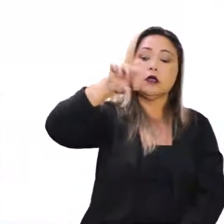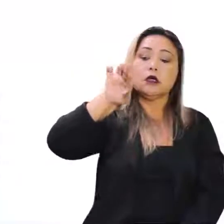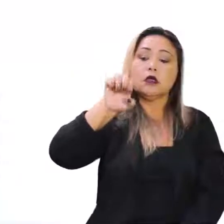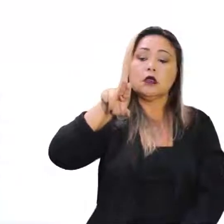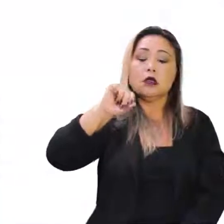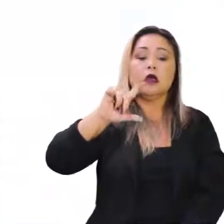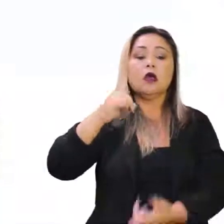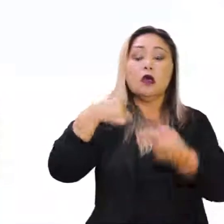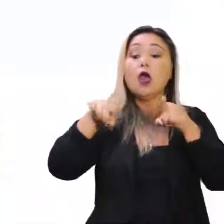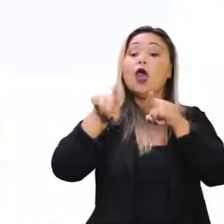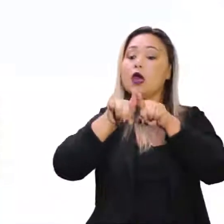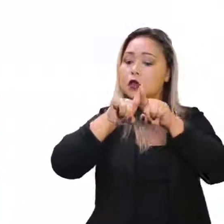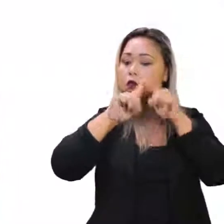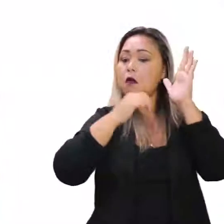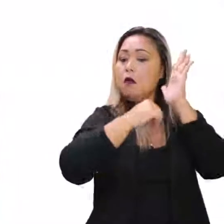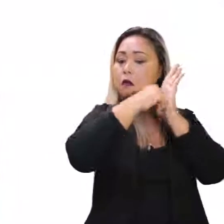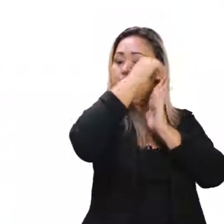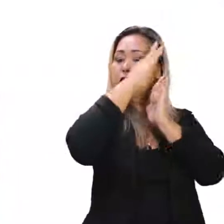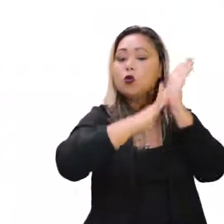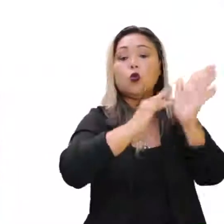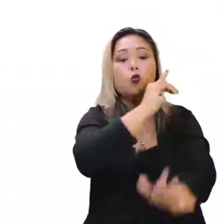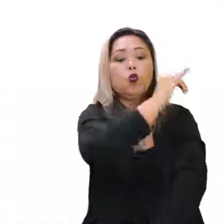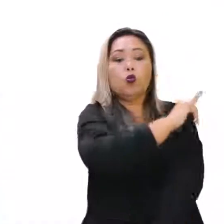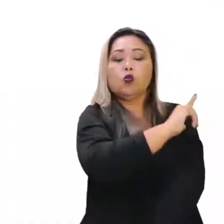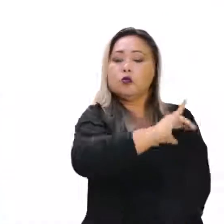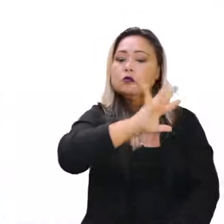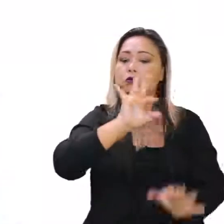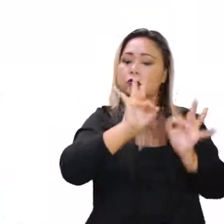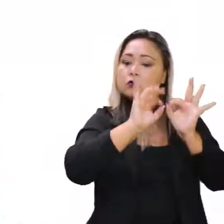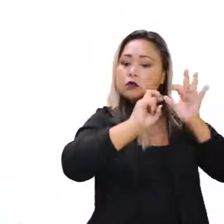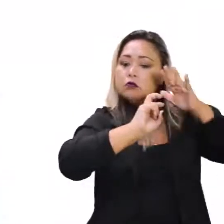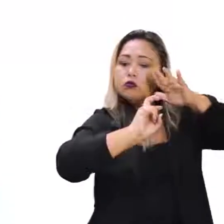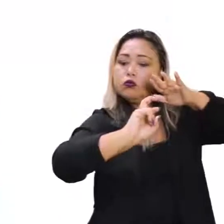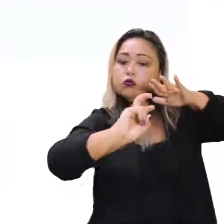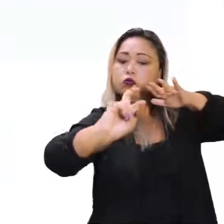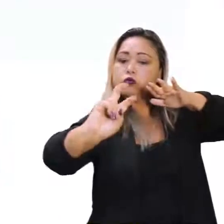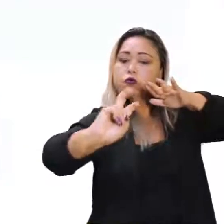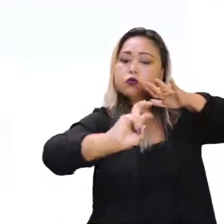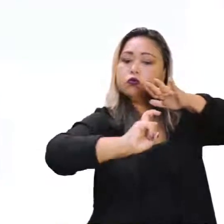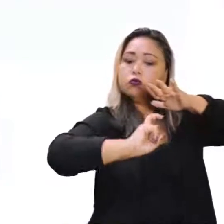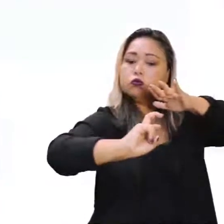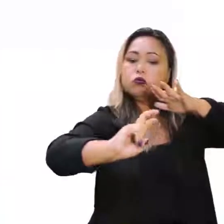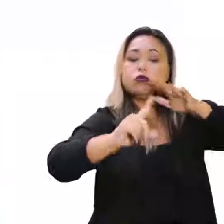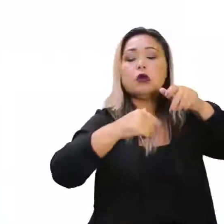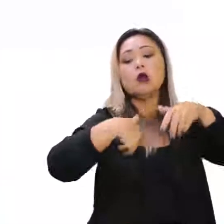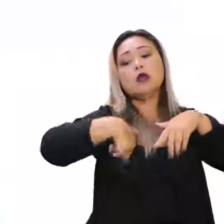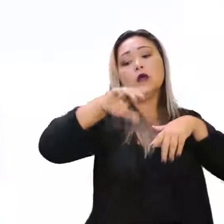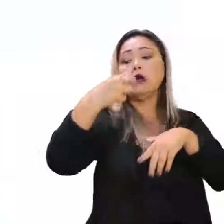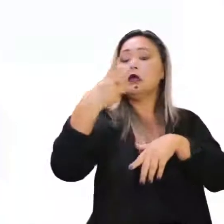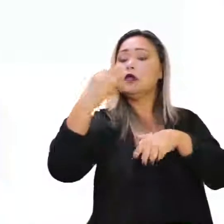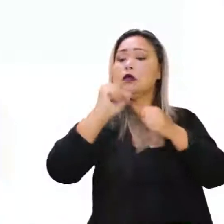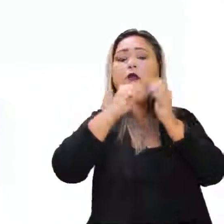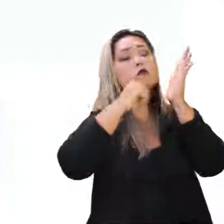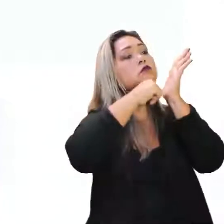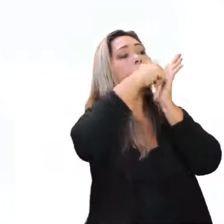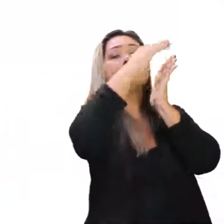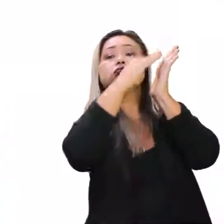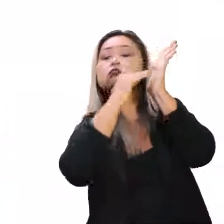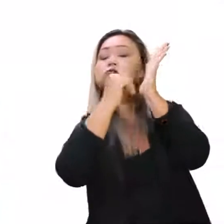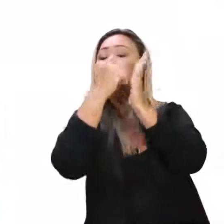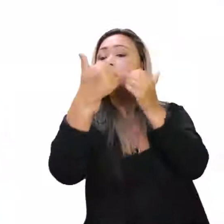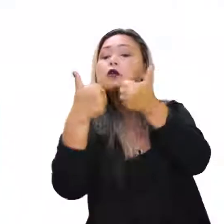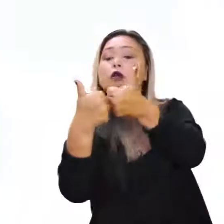uma paisagem do Rio de Janeiro com o Pão de Açúcar, além de cerca de 30 paisagens da cidade e de